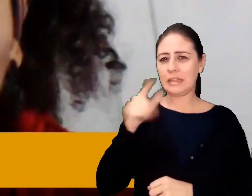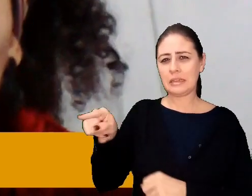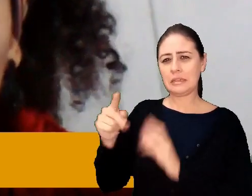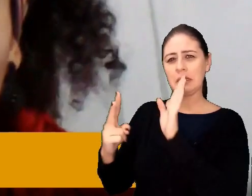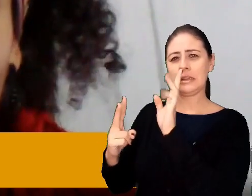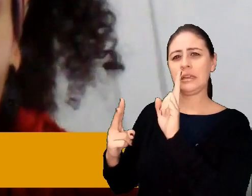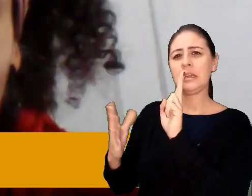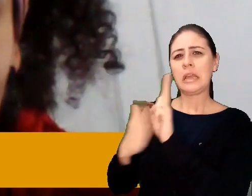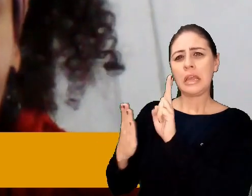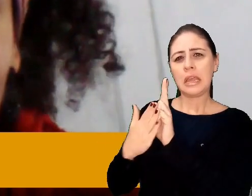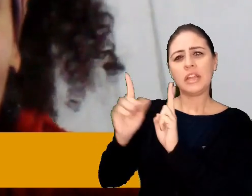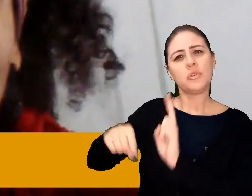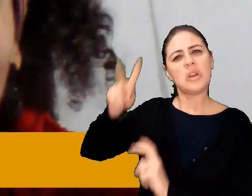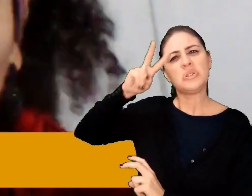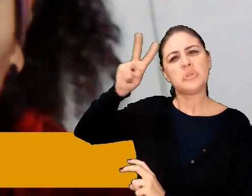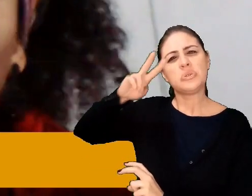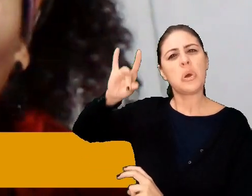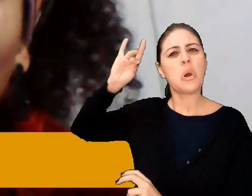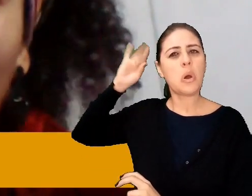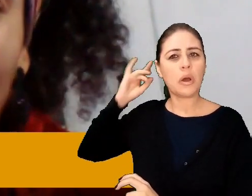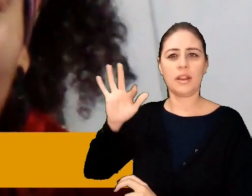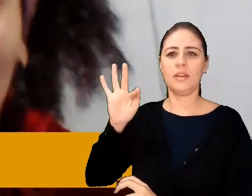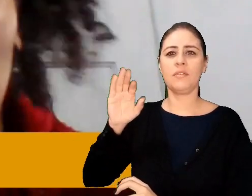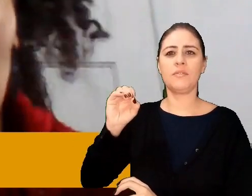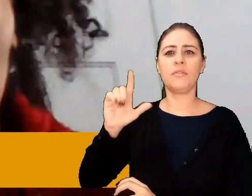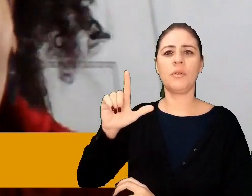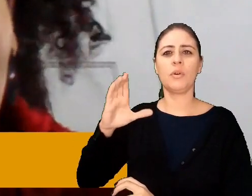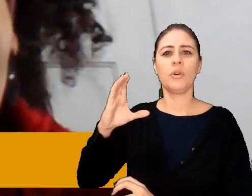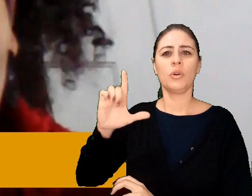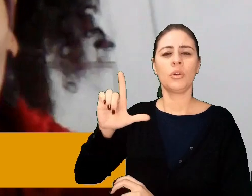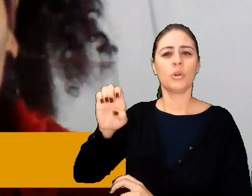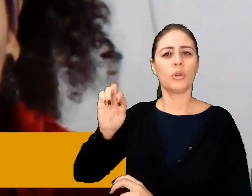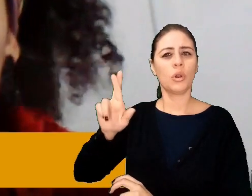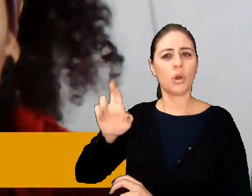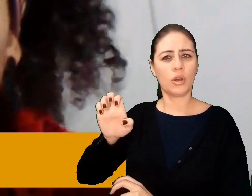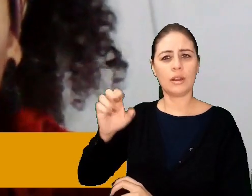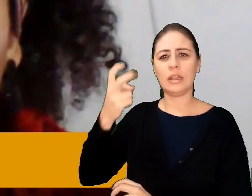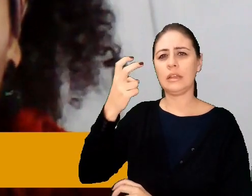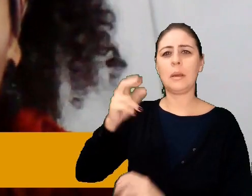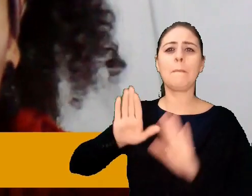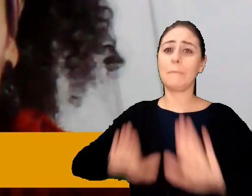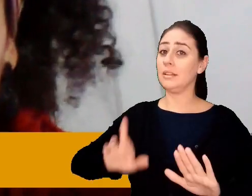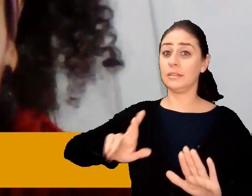mas não sujeito da história. Os índios têm um folclore, mas não uma cultura. Eles praticam